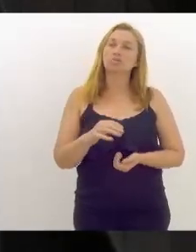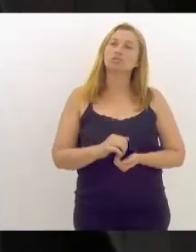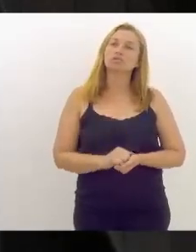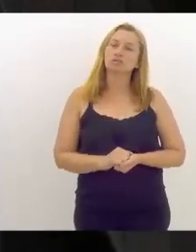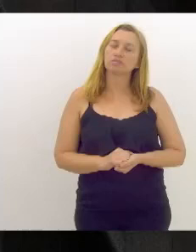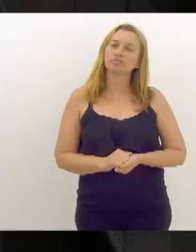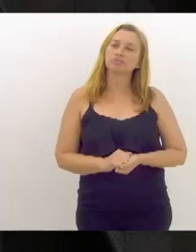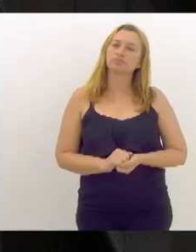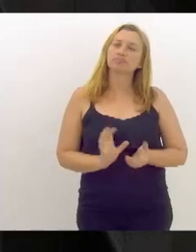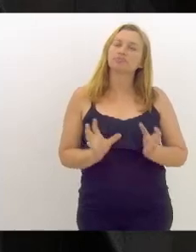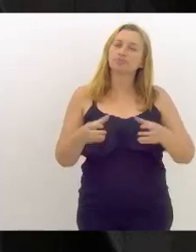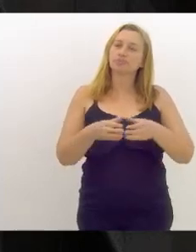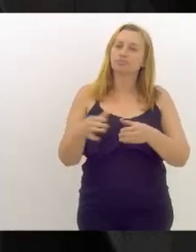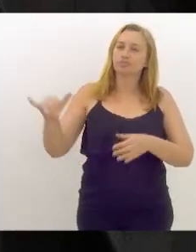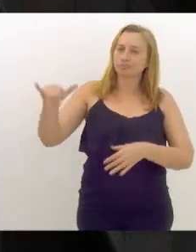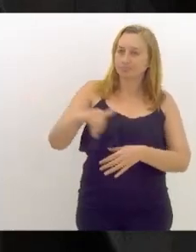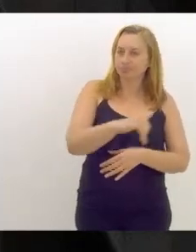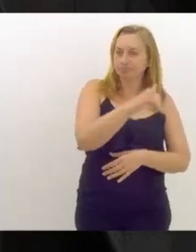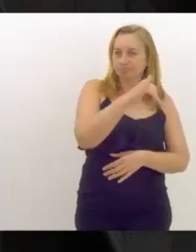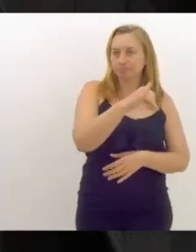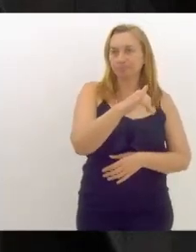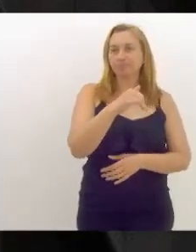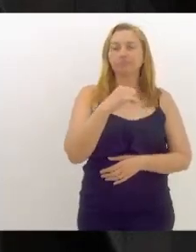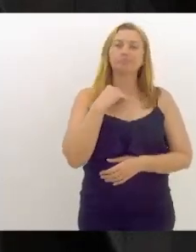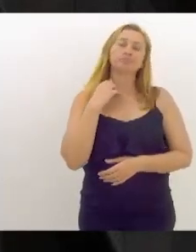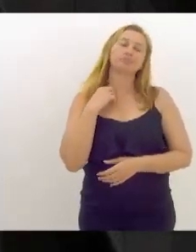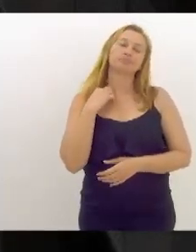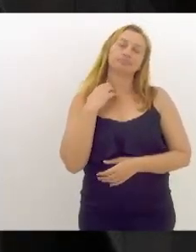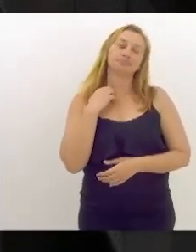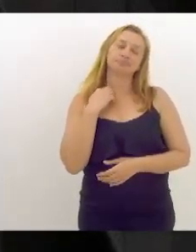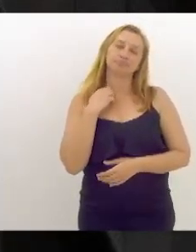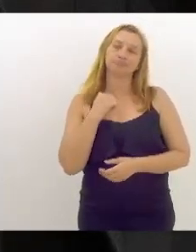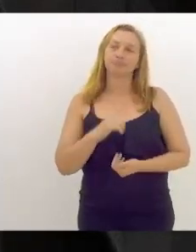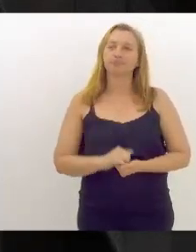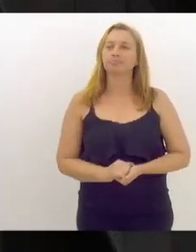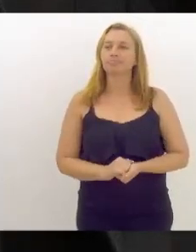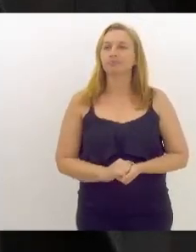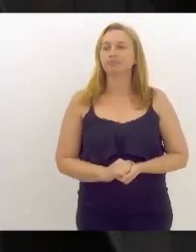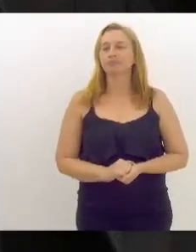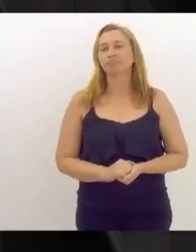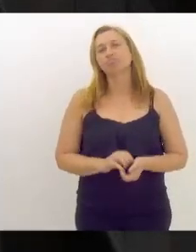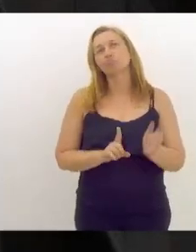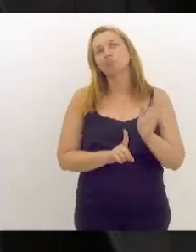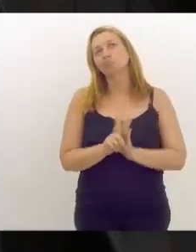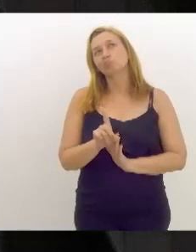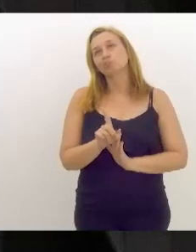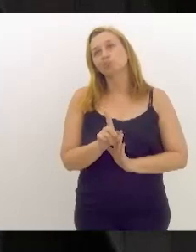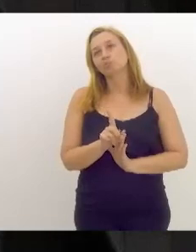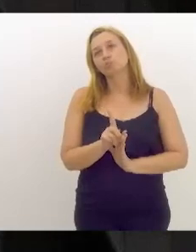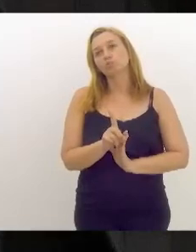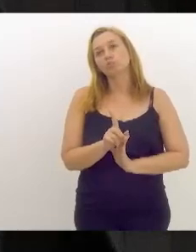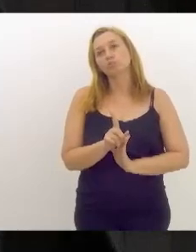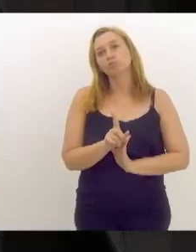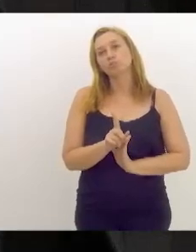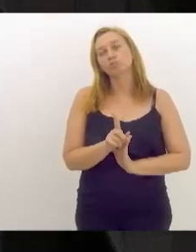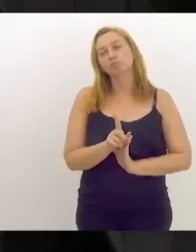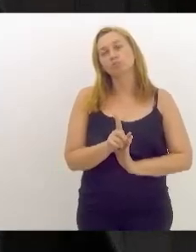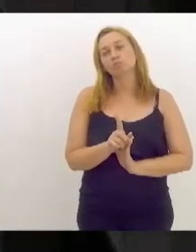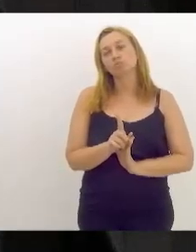transporte coletivo de passageiros e cargas aéreo. Aí eu pergunto a Vossa Excelência,